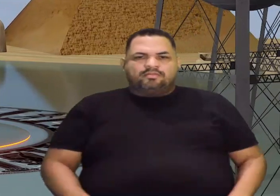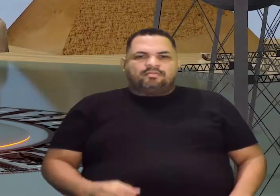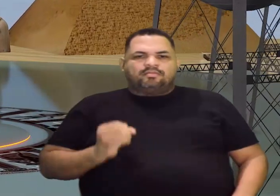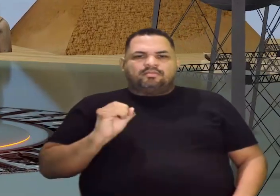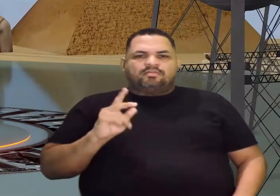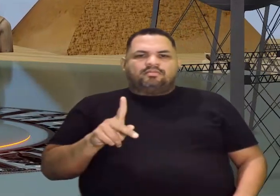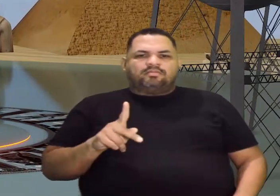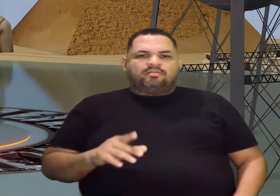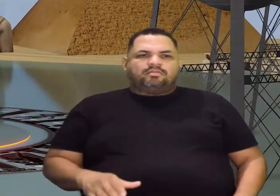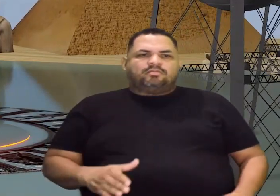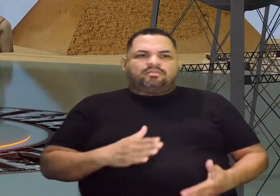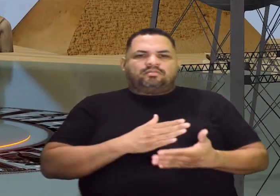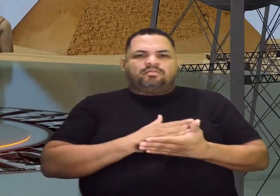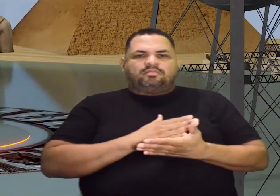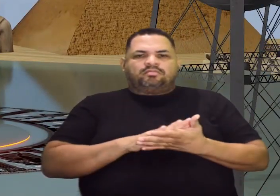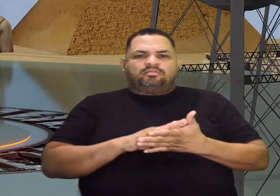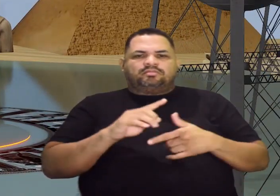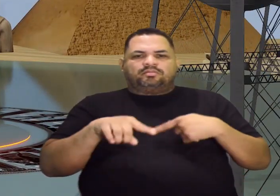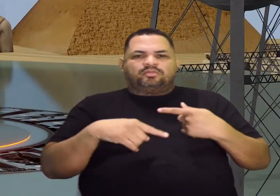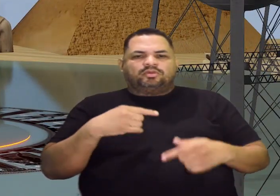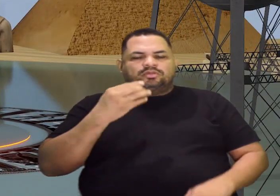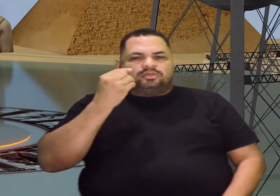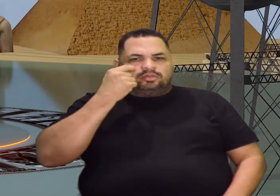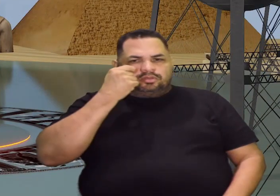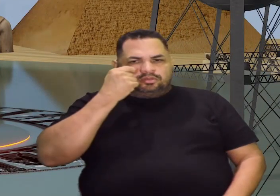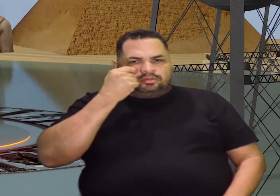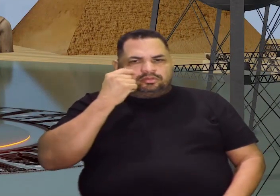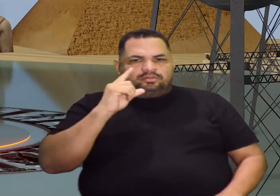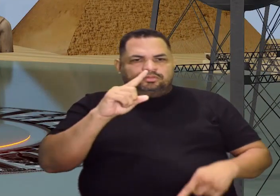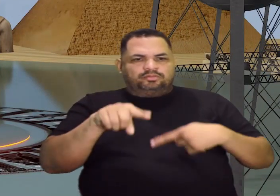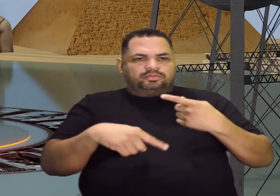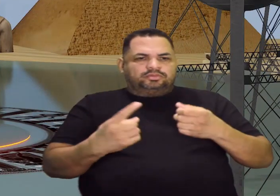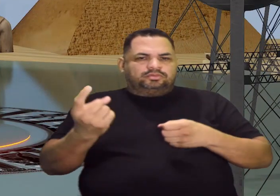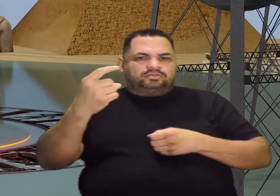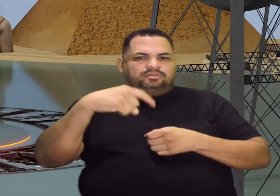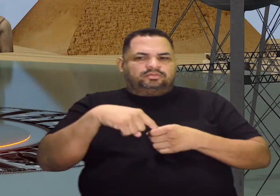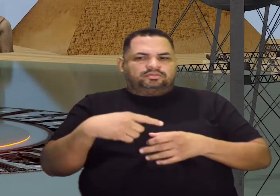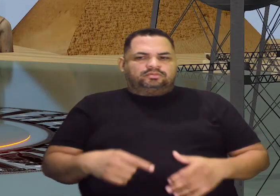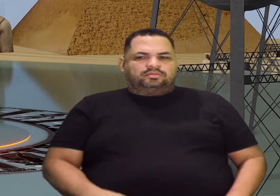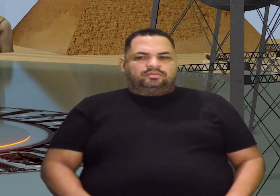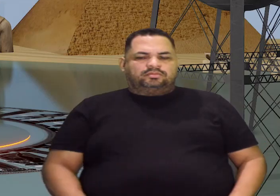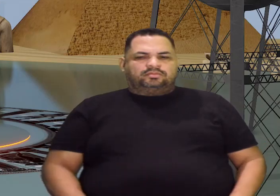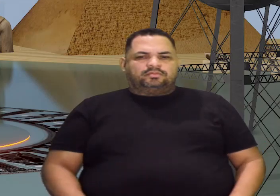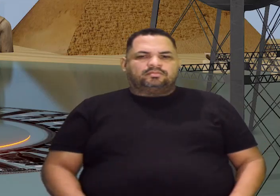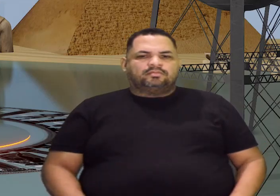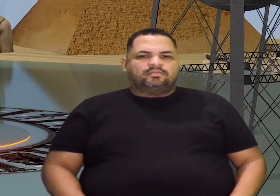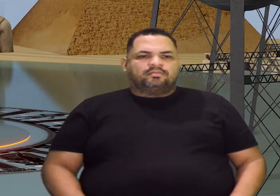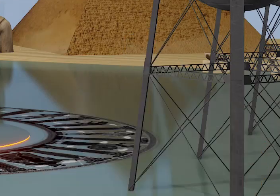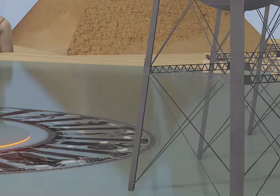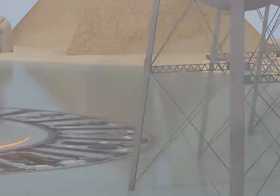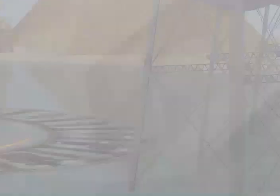ok? E a partir daí o humanismo. E não sai daí não que temos mais. Tchau, tchau.